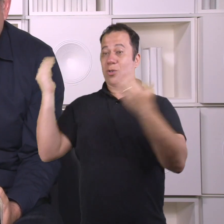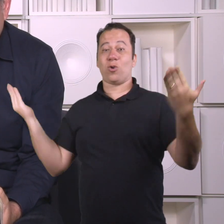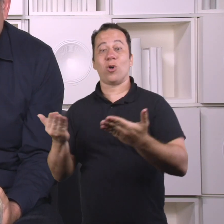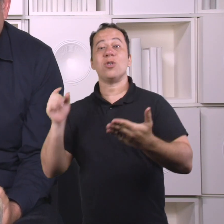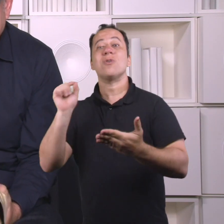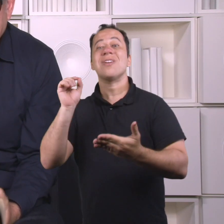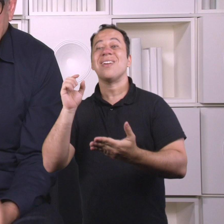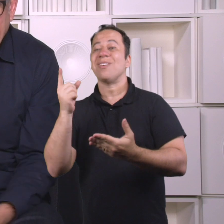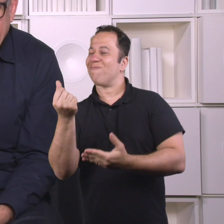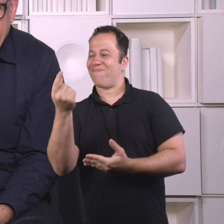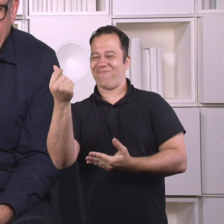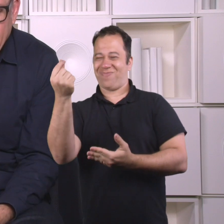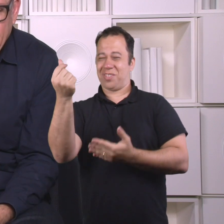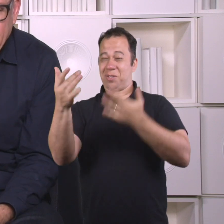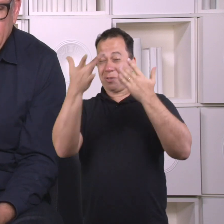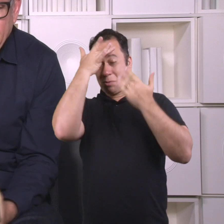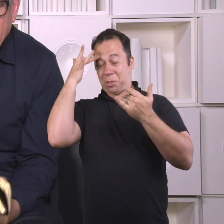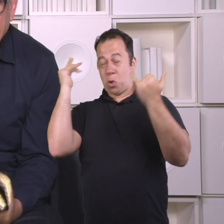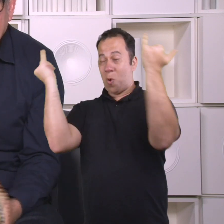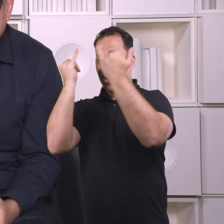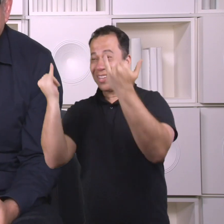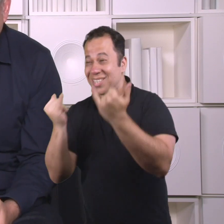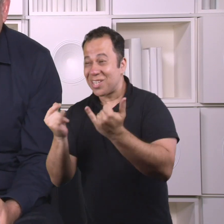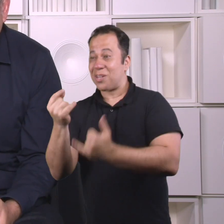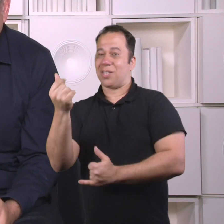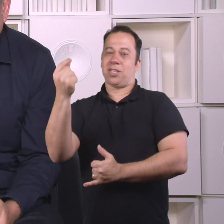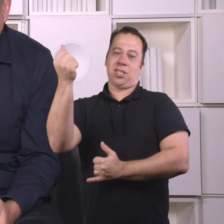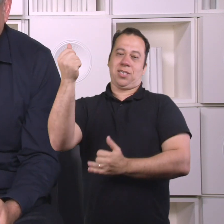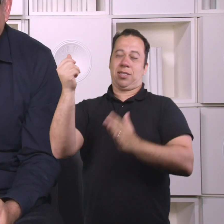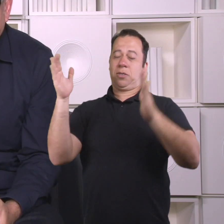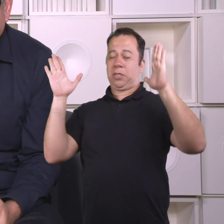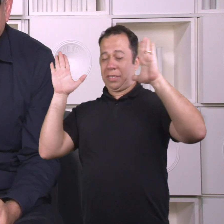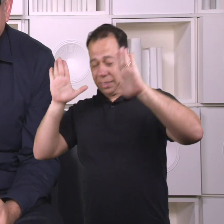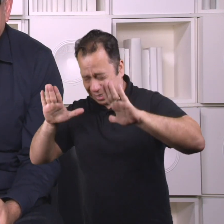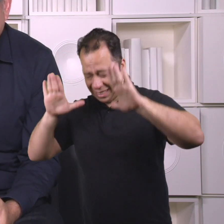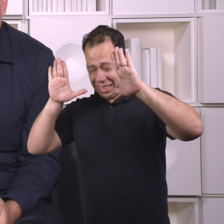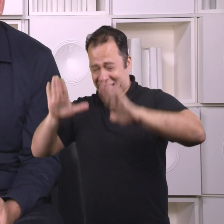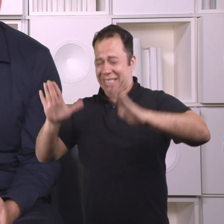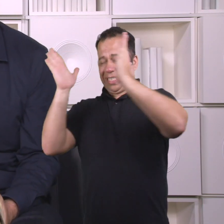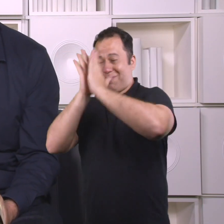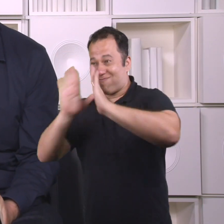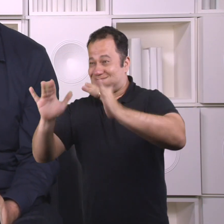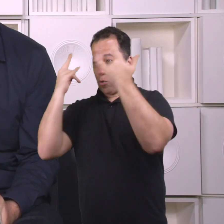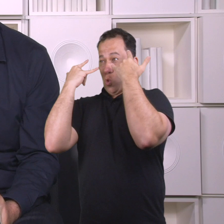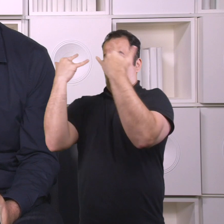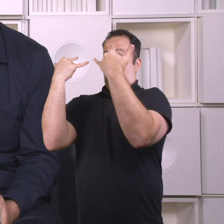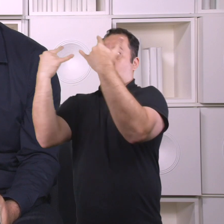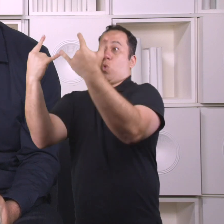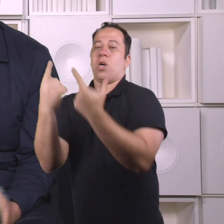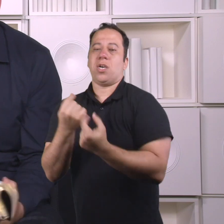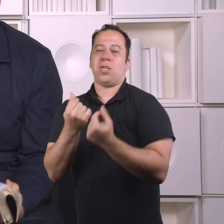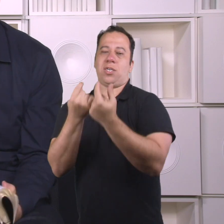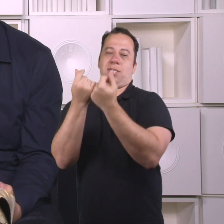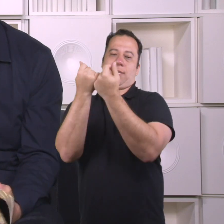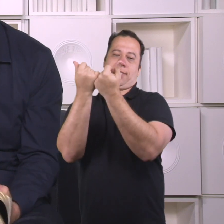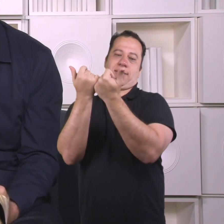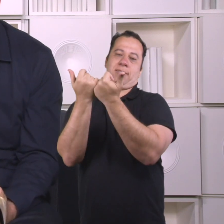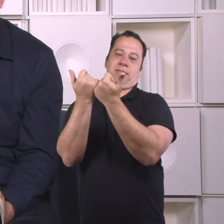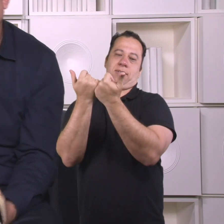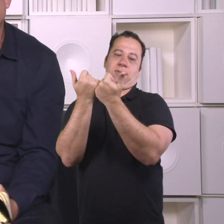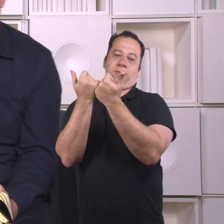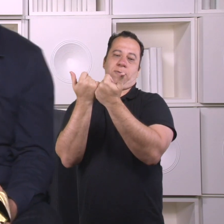É essa potestade chamada dinheiro que vai receber o nome de Mamon. Então Jesus